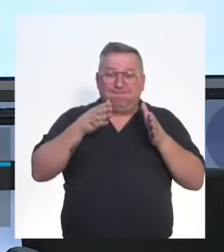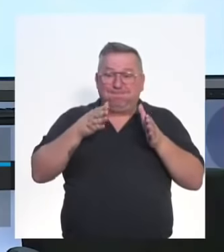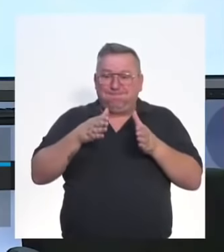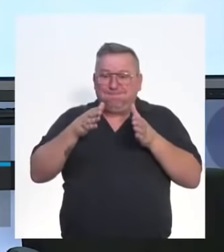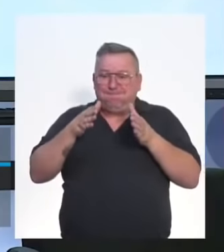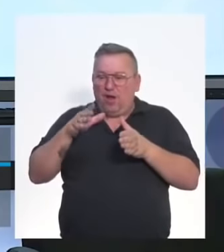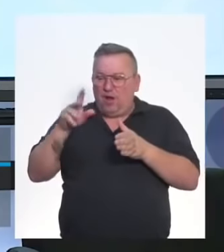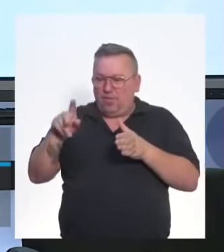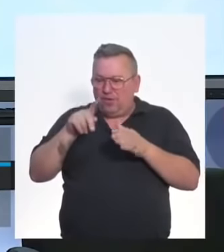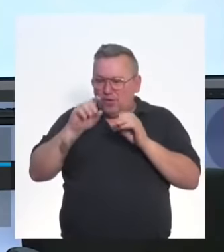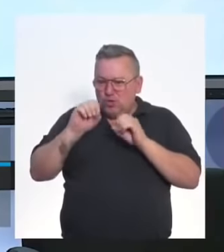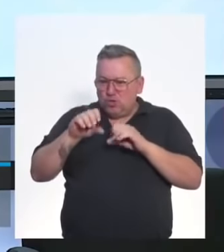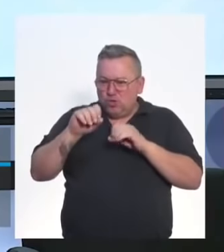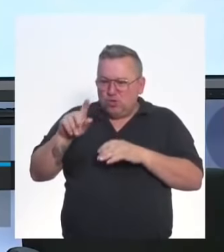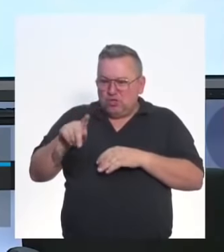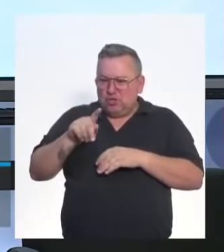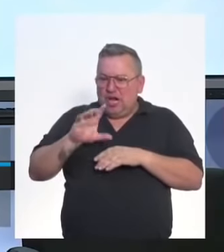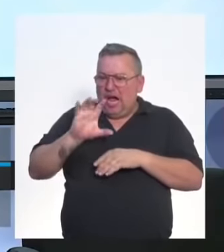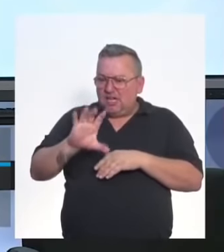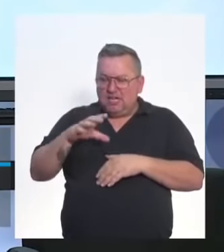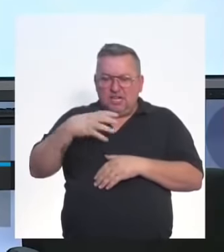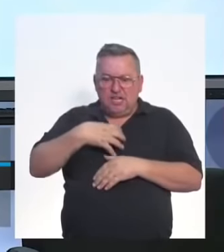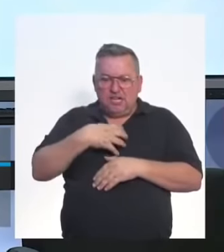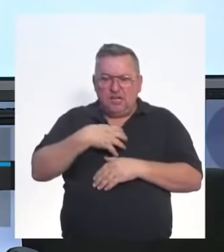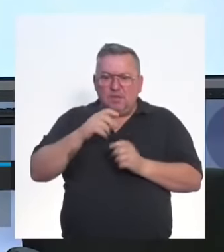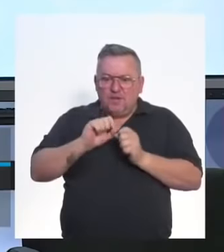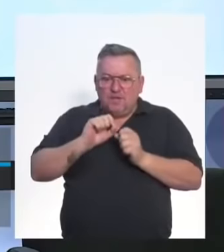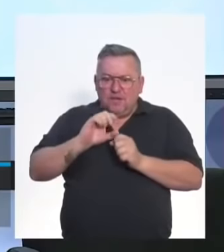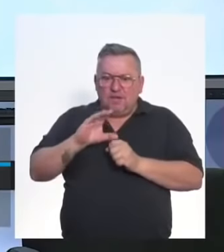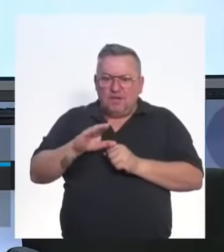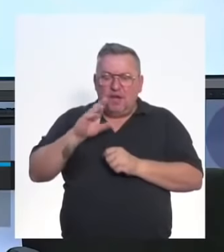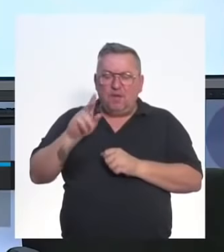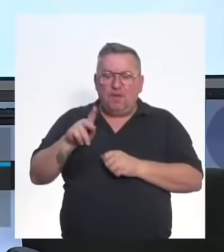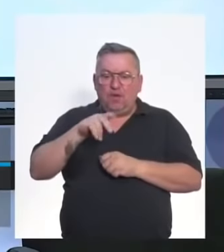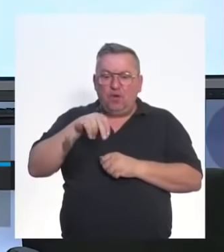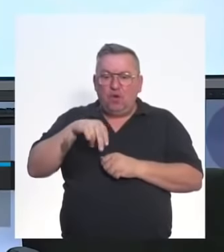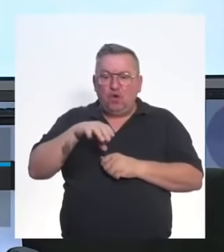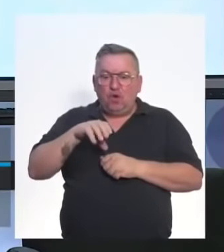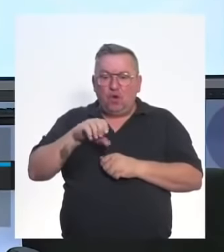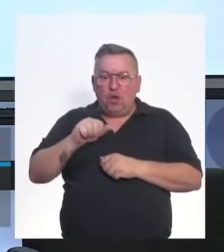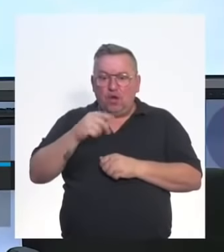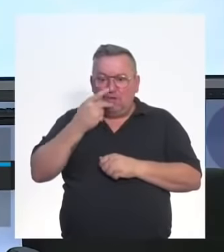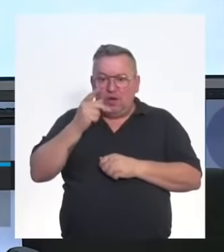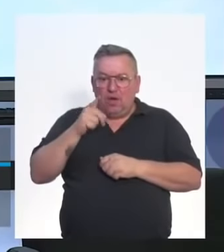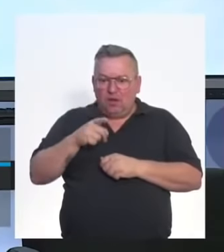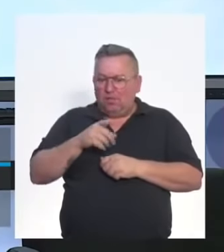professor Osmar falou que tem que fazer assim, o professor Jonas falou que tem que fazer assim.